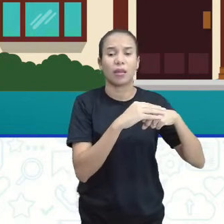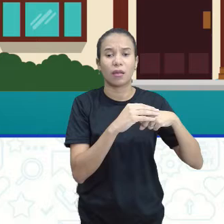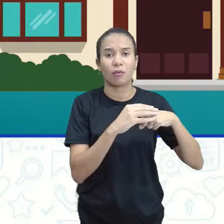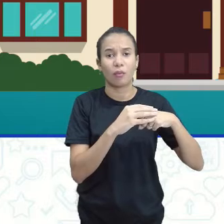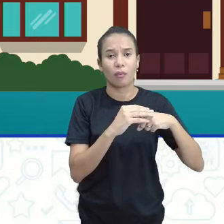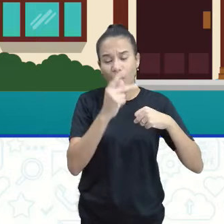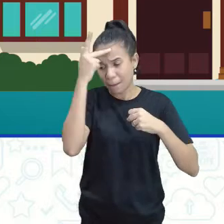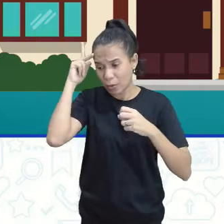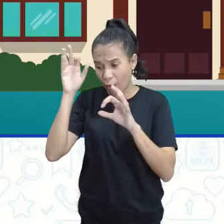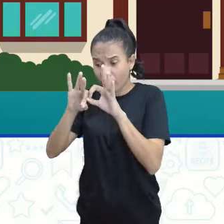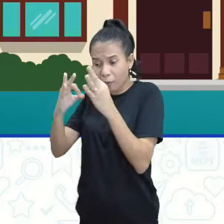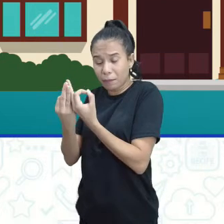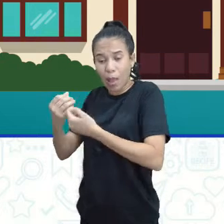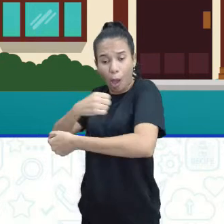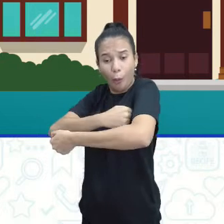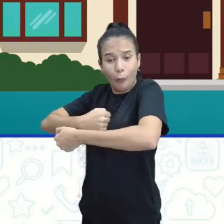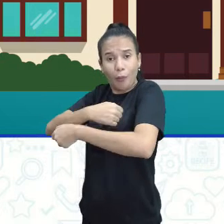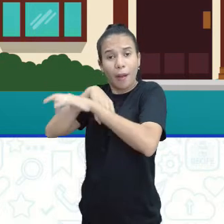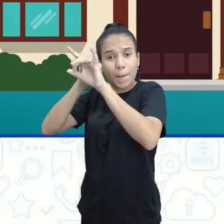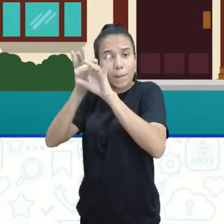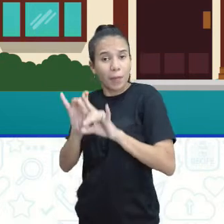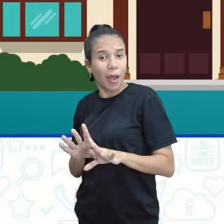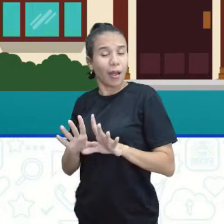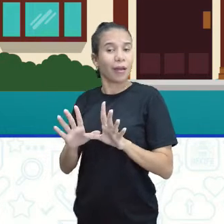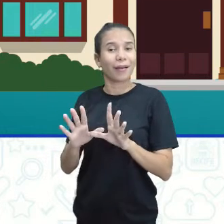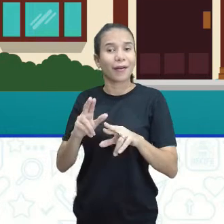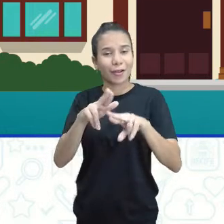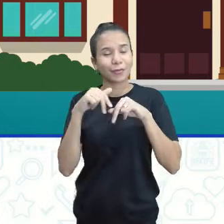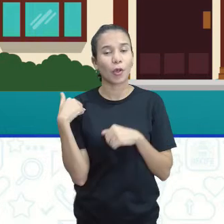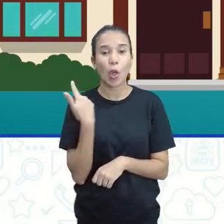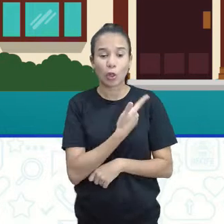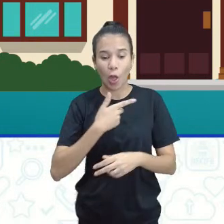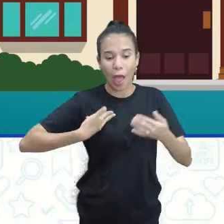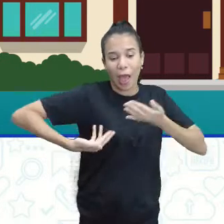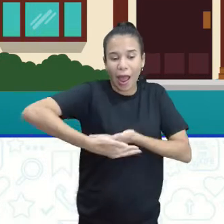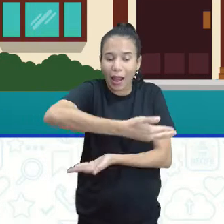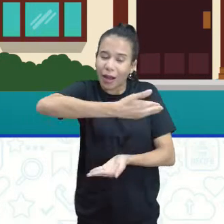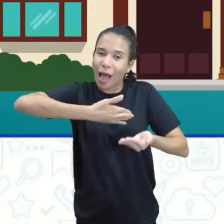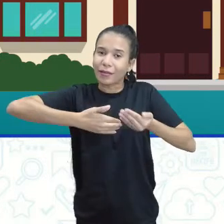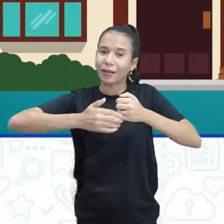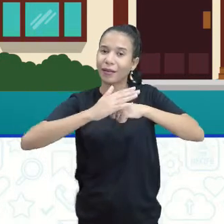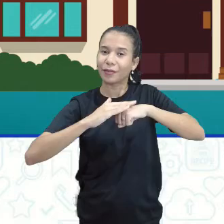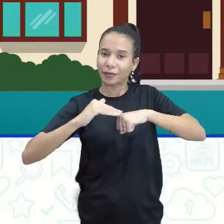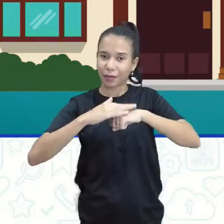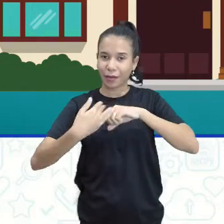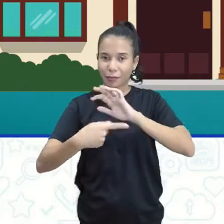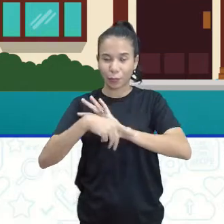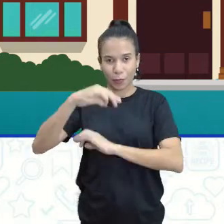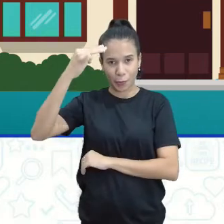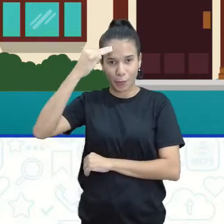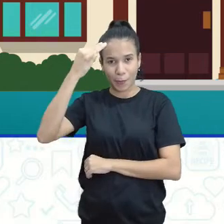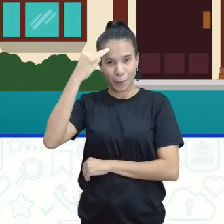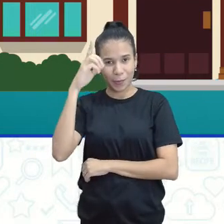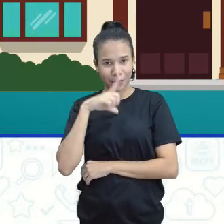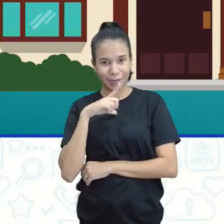uma comida especial, que mime você, então a gente tem essa relação afetiva com a memória,